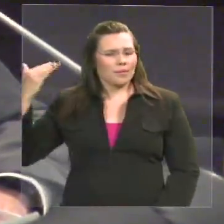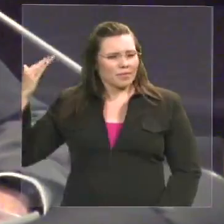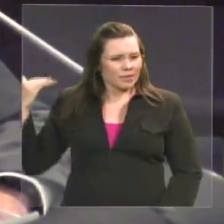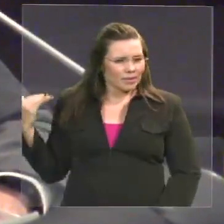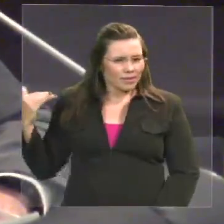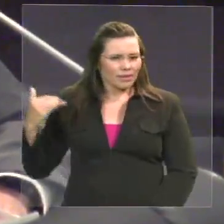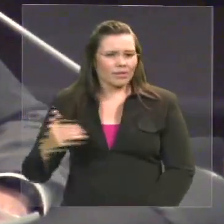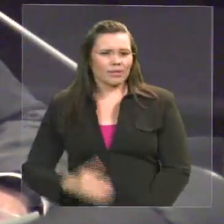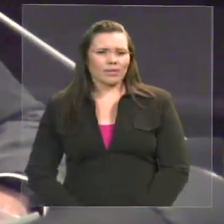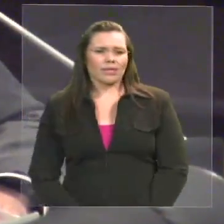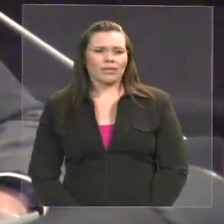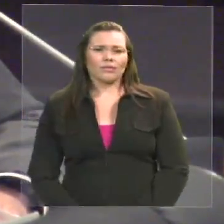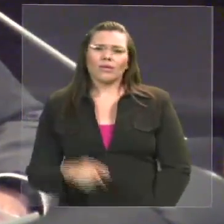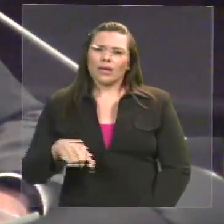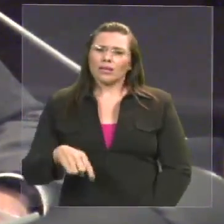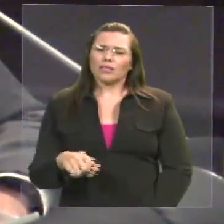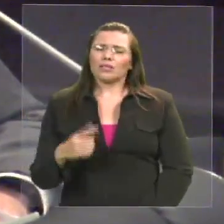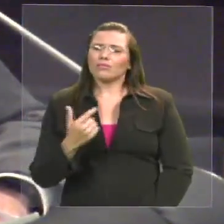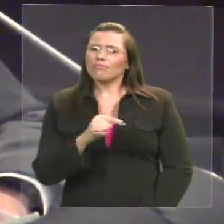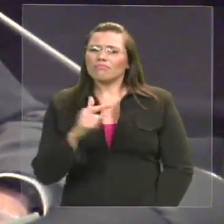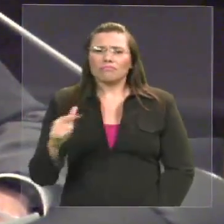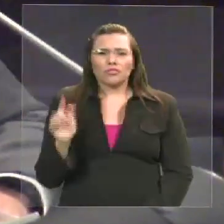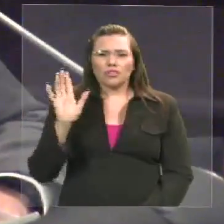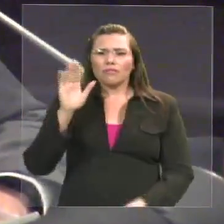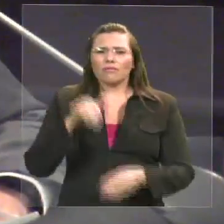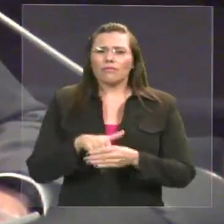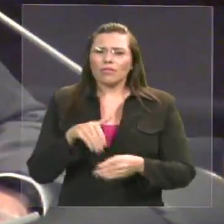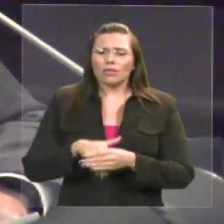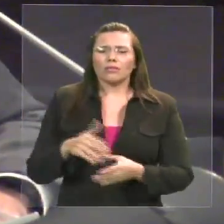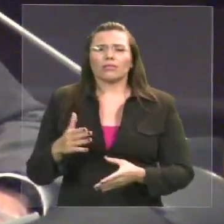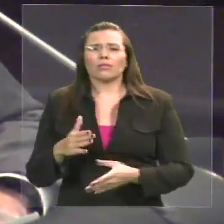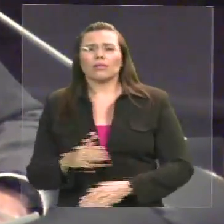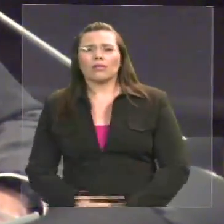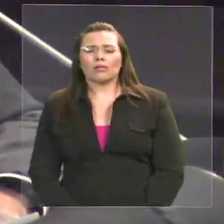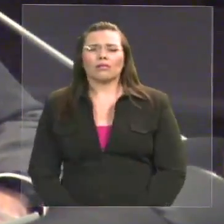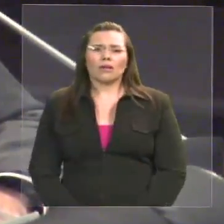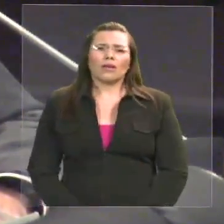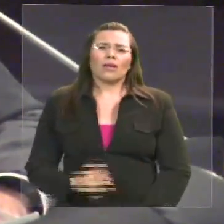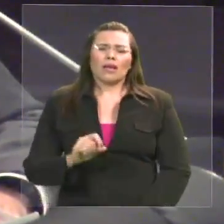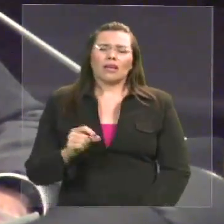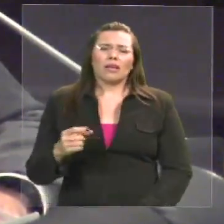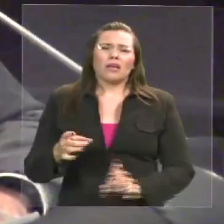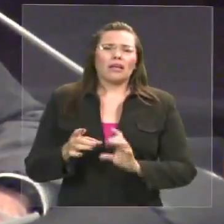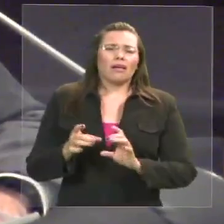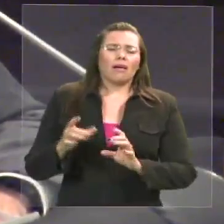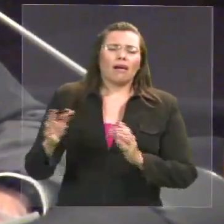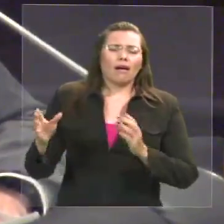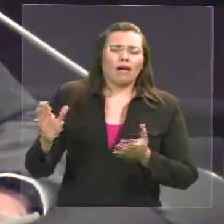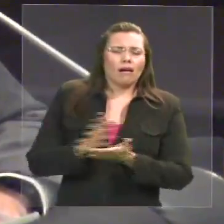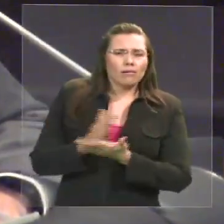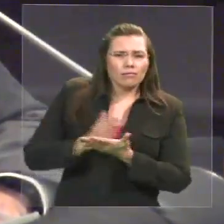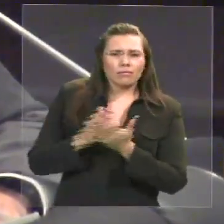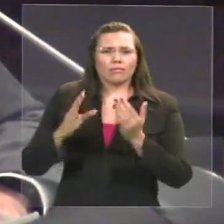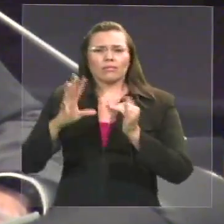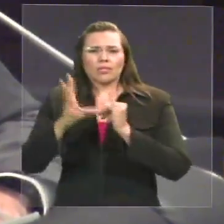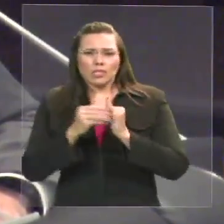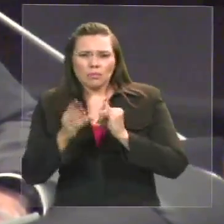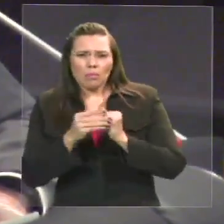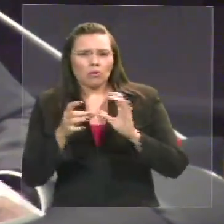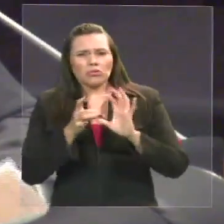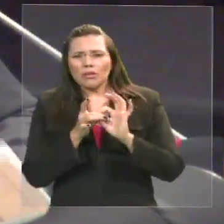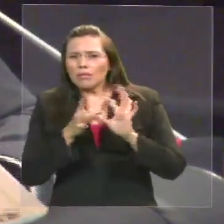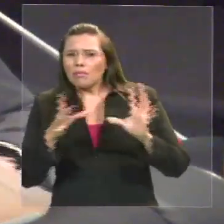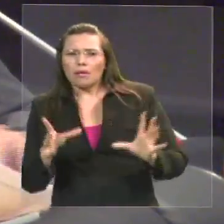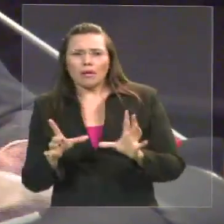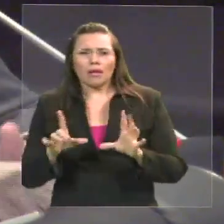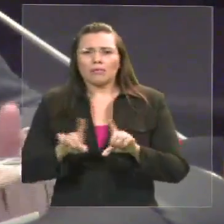as reduções de alíquota ICMS, todos eram escondidos às 7 chaves. E aqui o governo do Maranhão, transparente, desde o início da